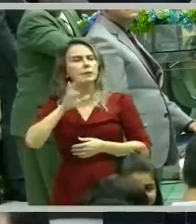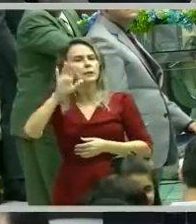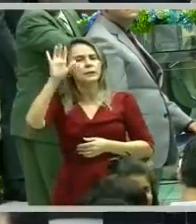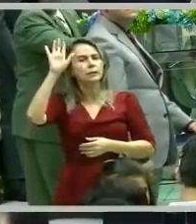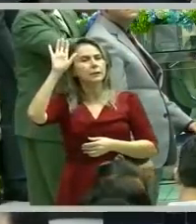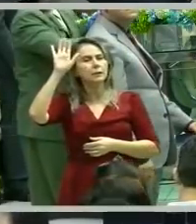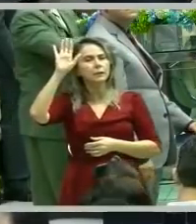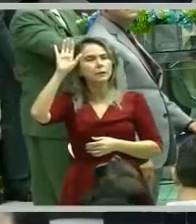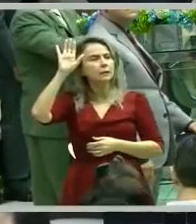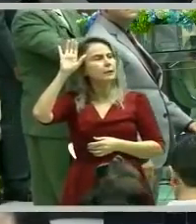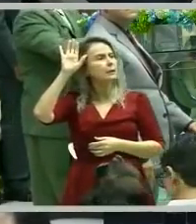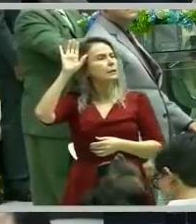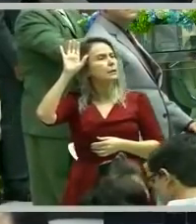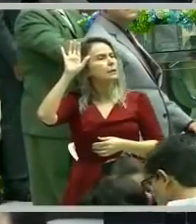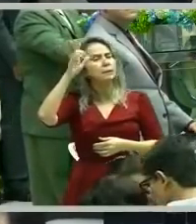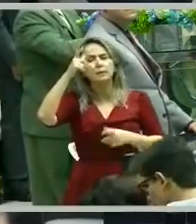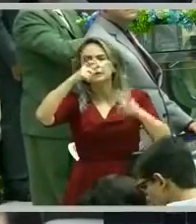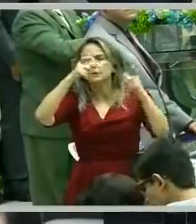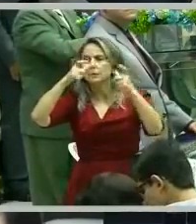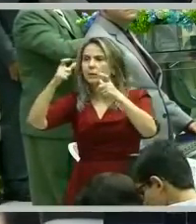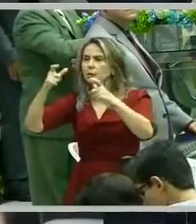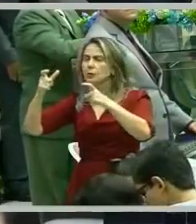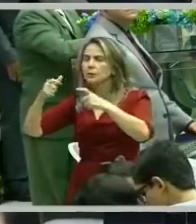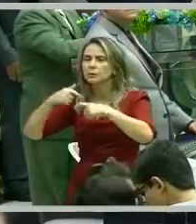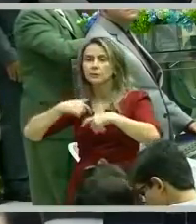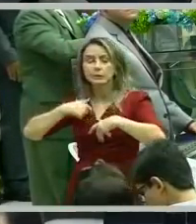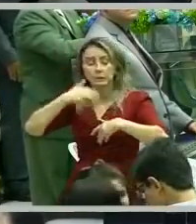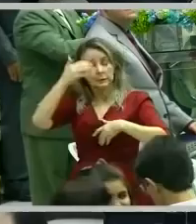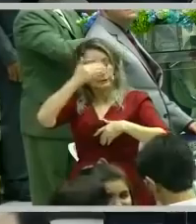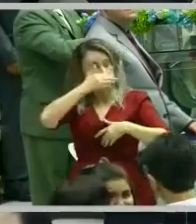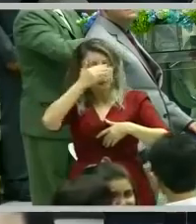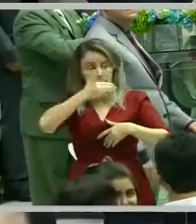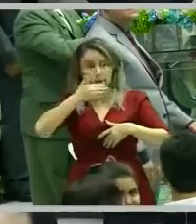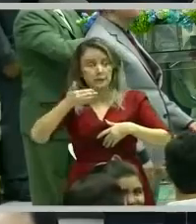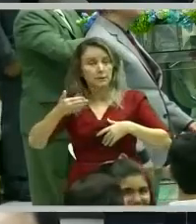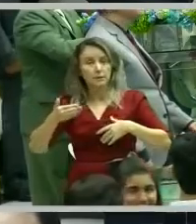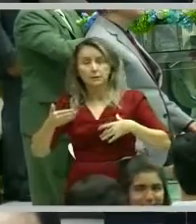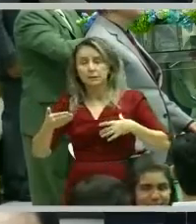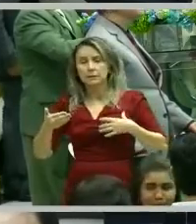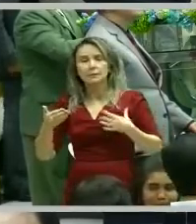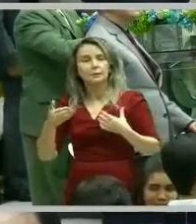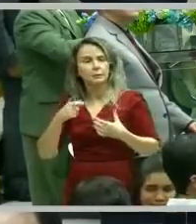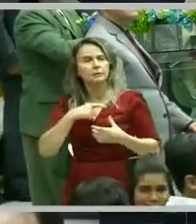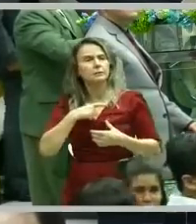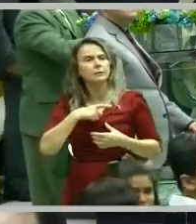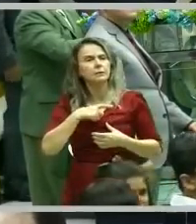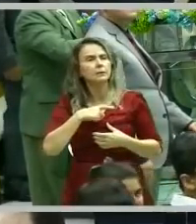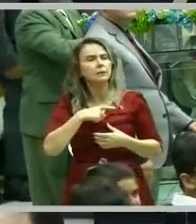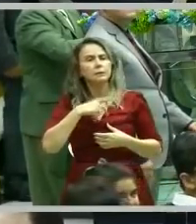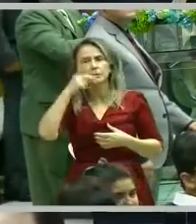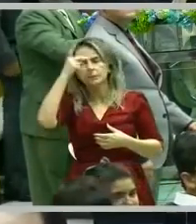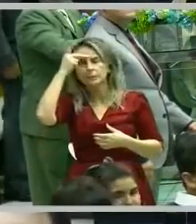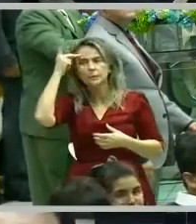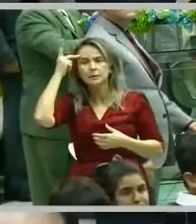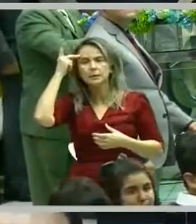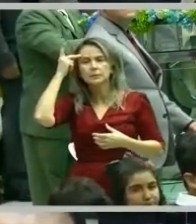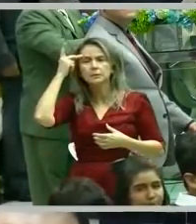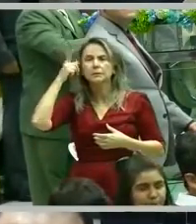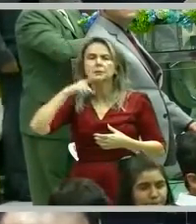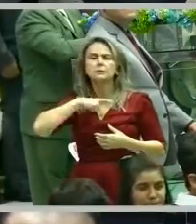por favor. Tem? Me mostre, irmão, se tem alguma mão, que meu óculos está ruim. Glória a Deus. Tem alguém? Alguém deseja? Hein? Tem